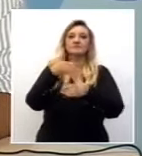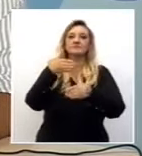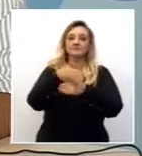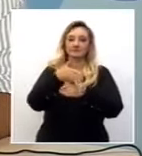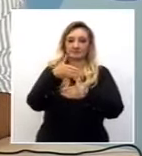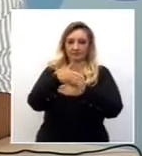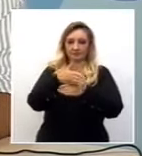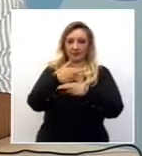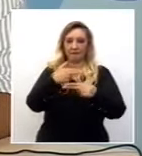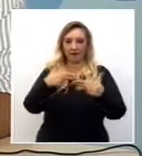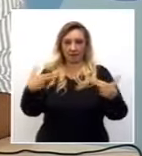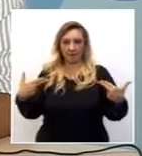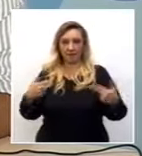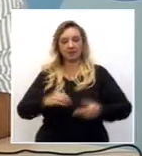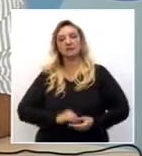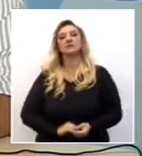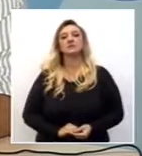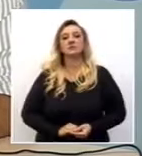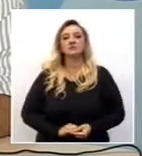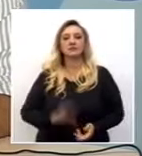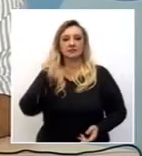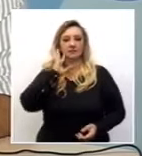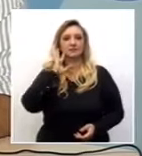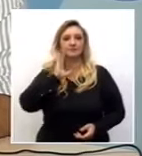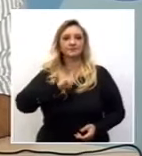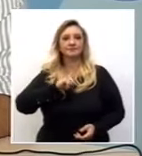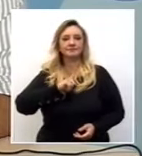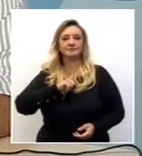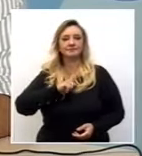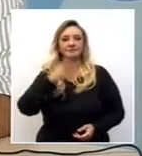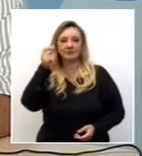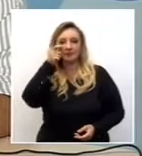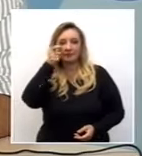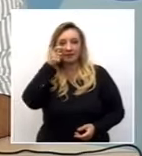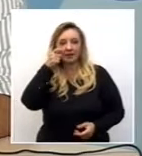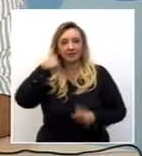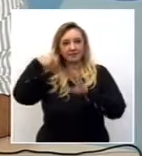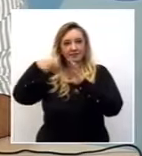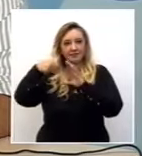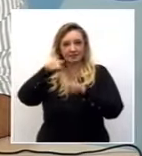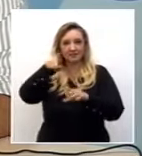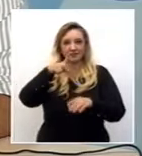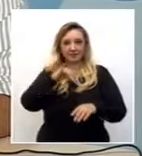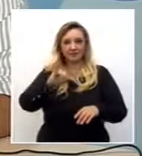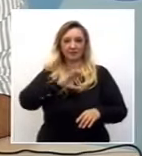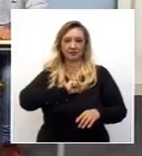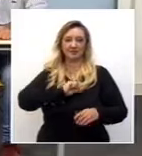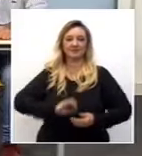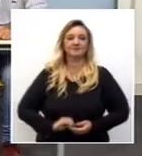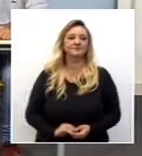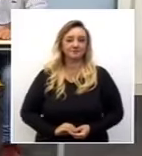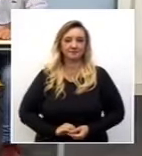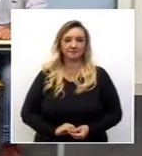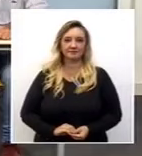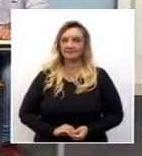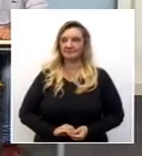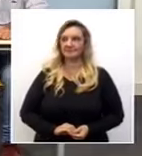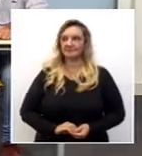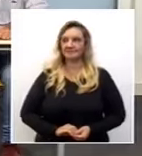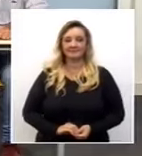essa ferramenta, que é muito legal. Tudo bem? Vamos ver esse vídeo? Vocês vão gostar.